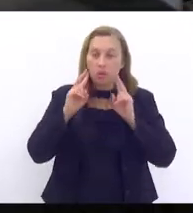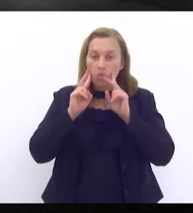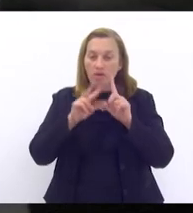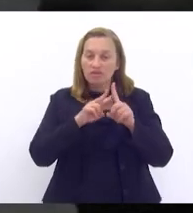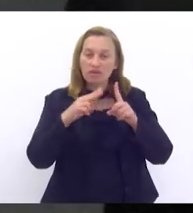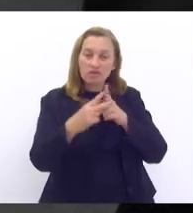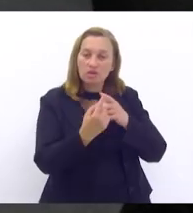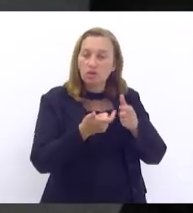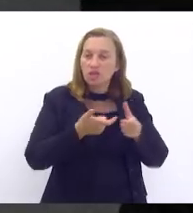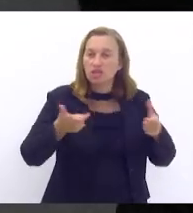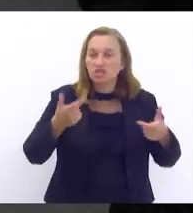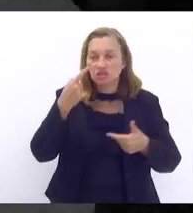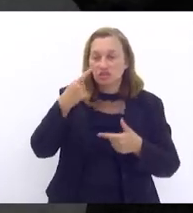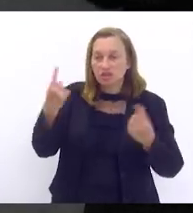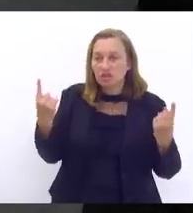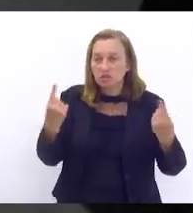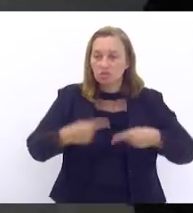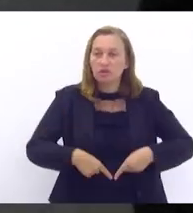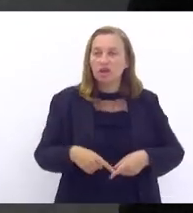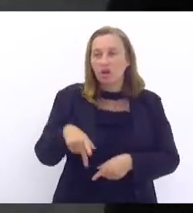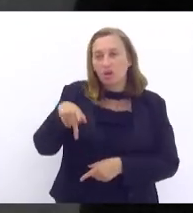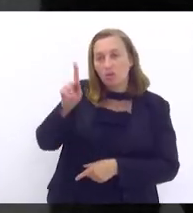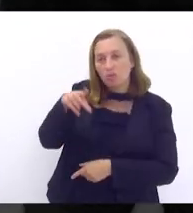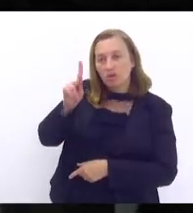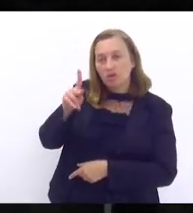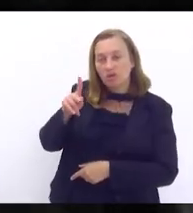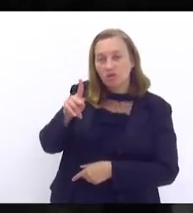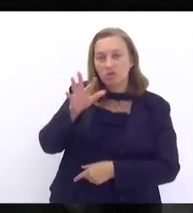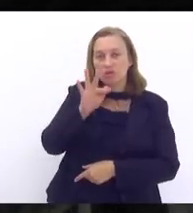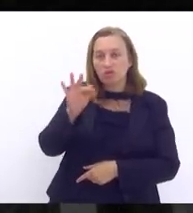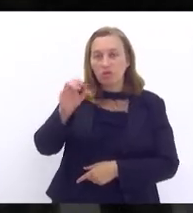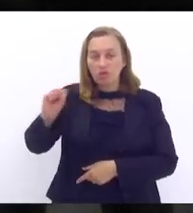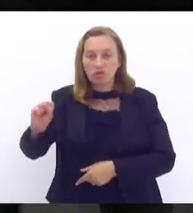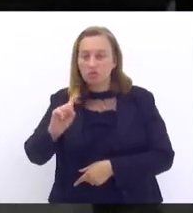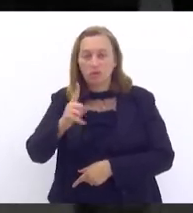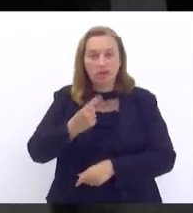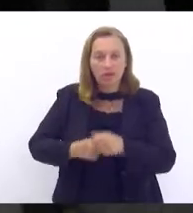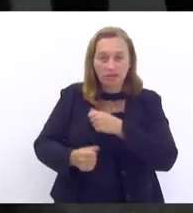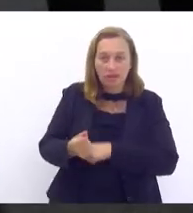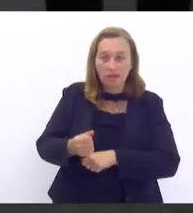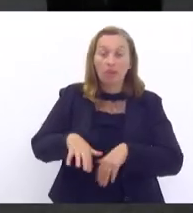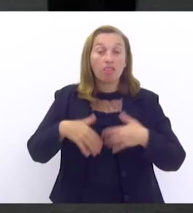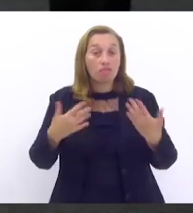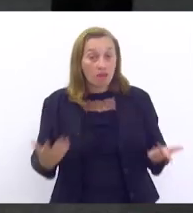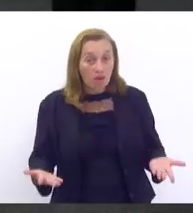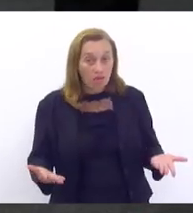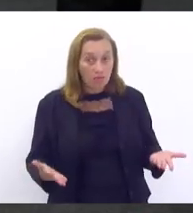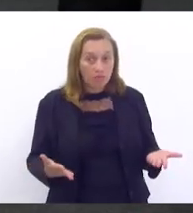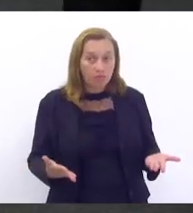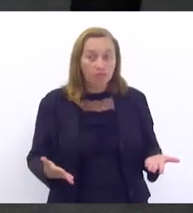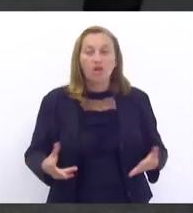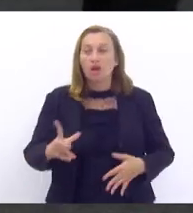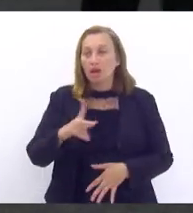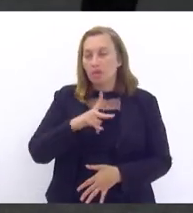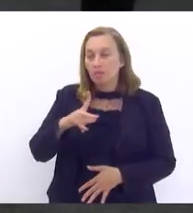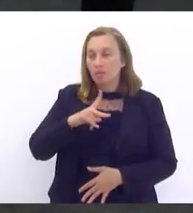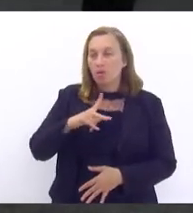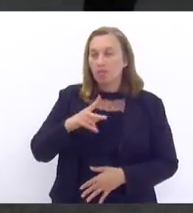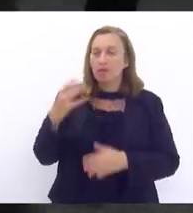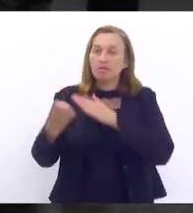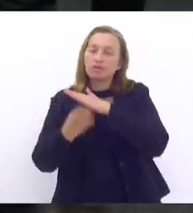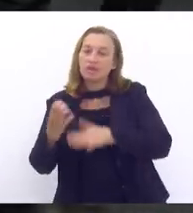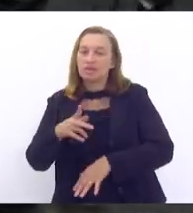e, inclusive, superar o petróleo, além de ser fóssil, não é eterno. Então, a própria Petrobras, as